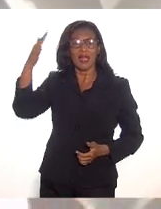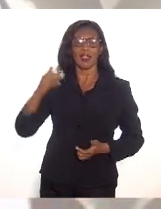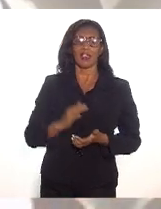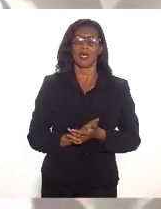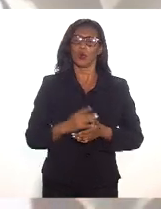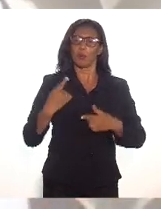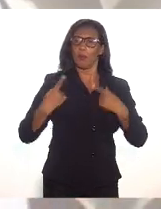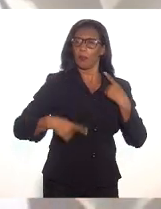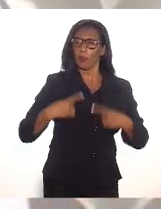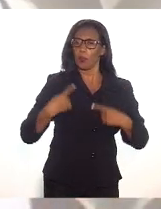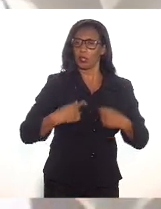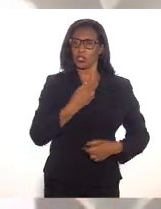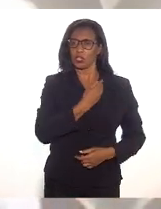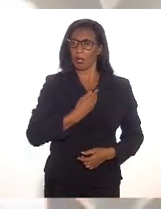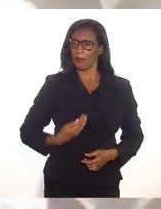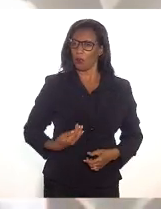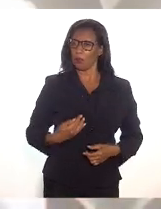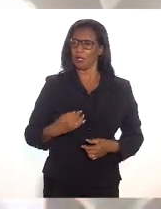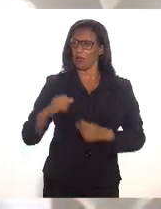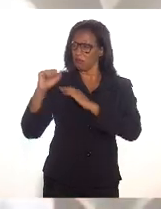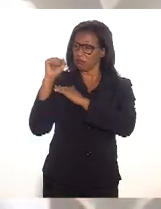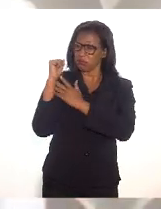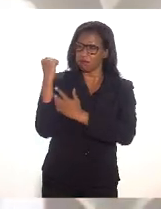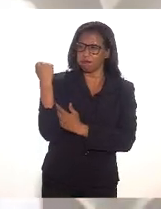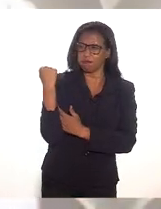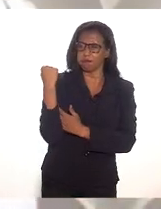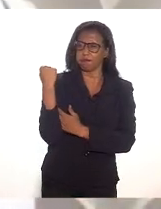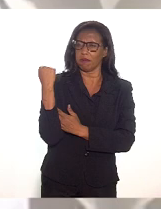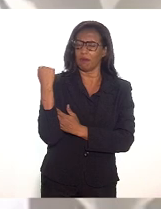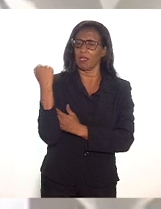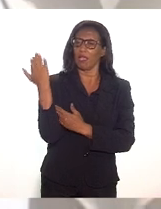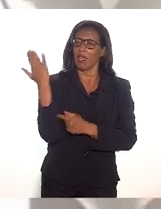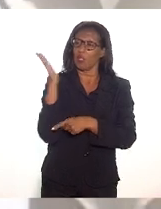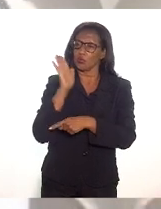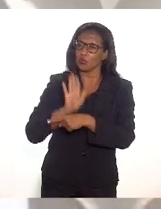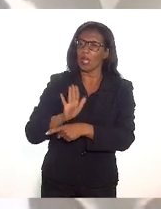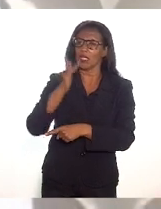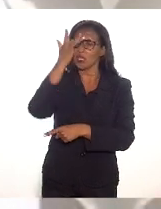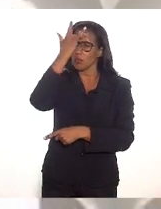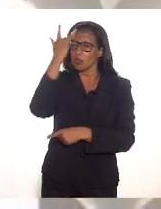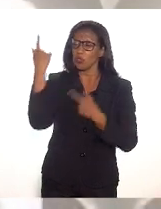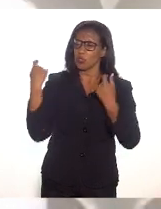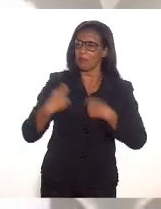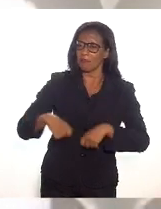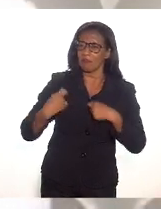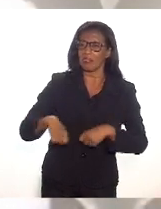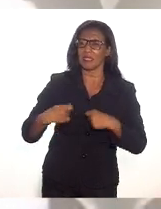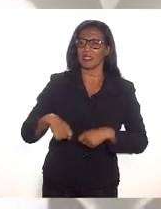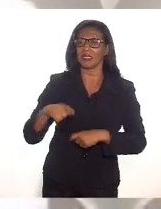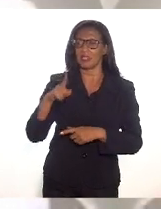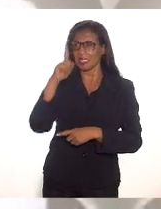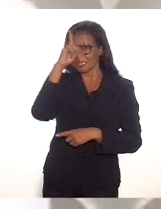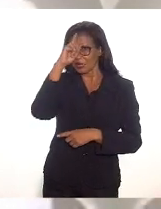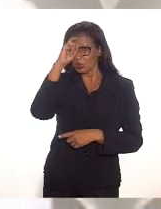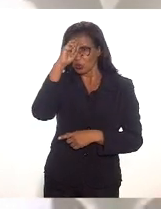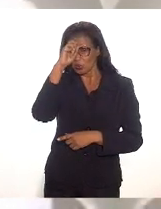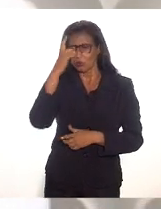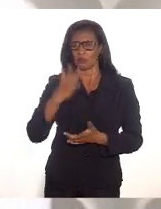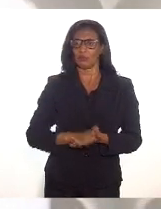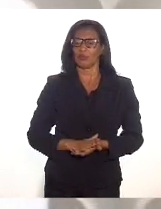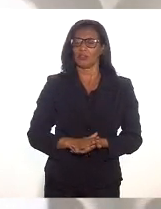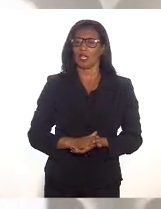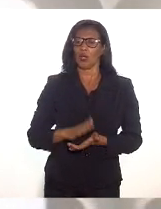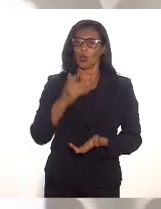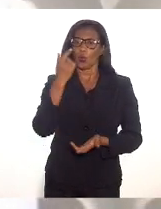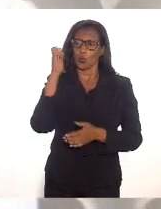uma política pública que fortalecesse o atendimento do cidadão. Um Estado que não tem na